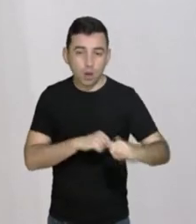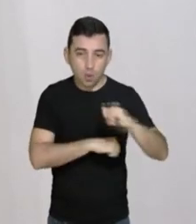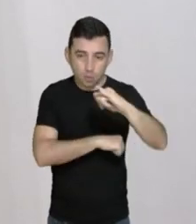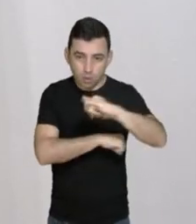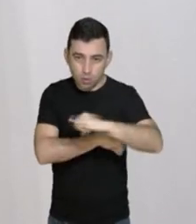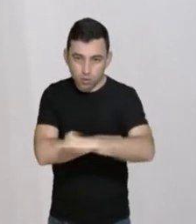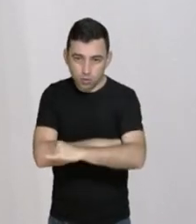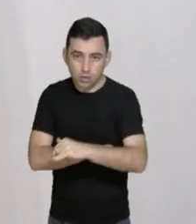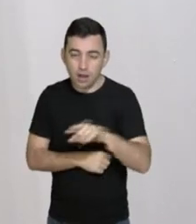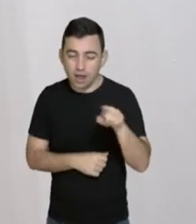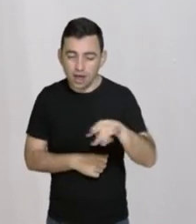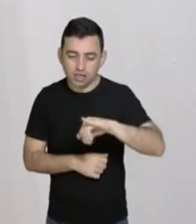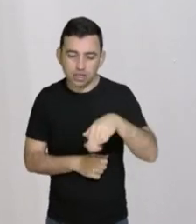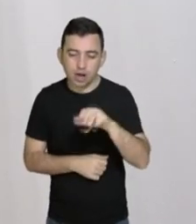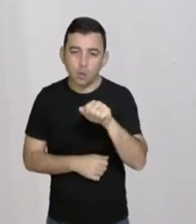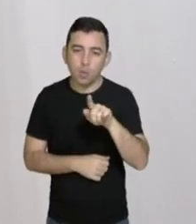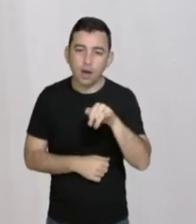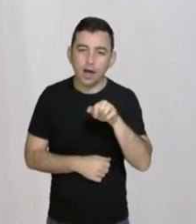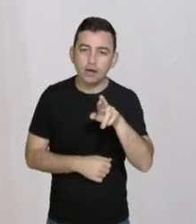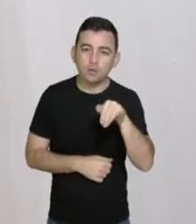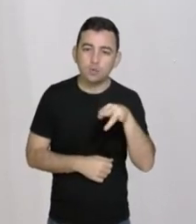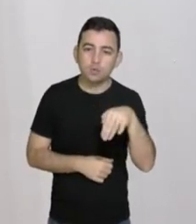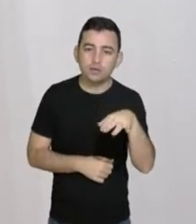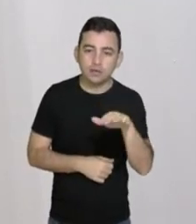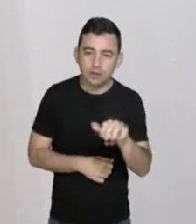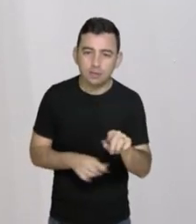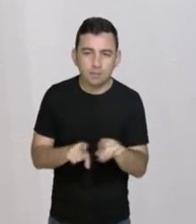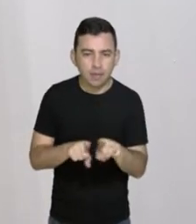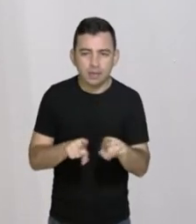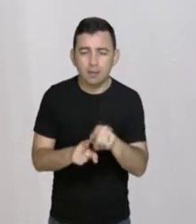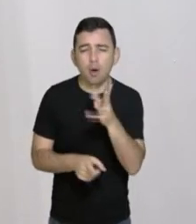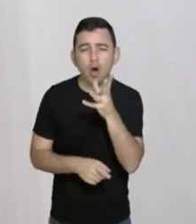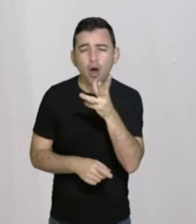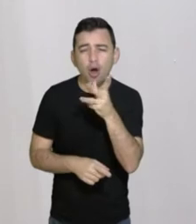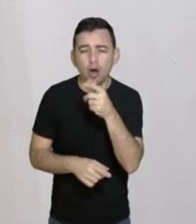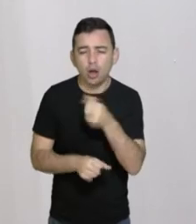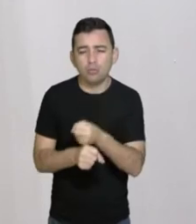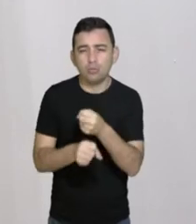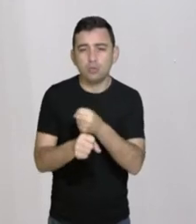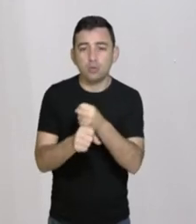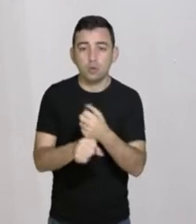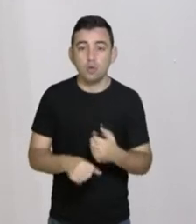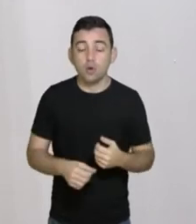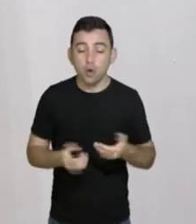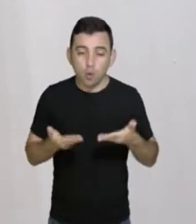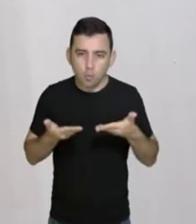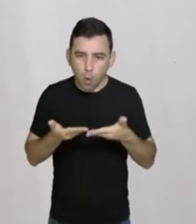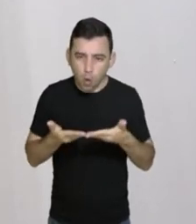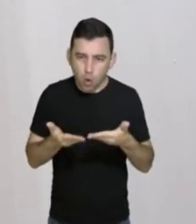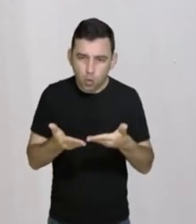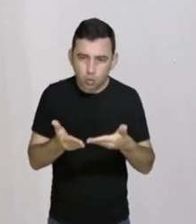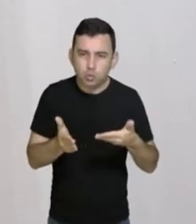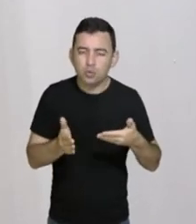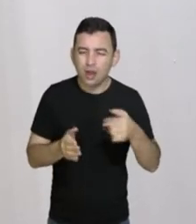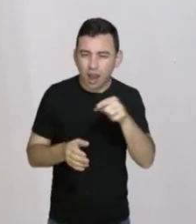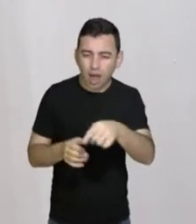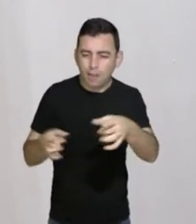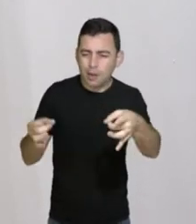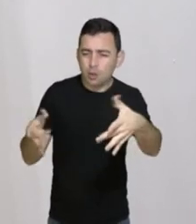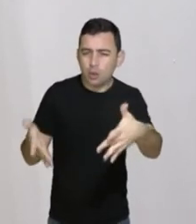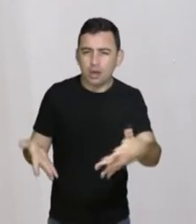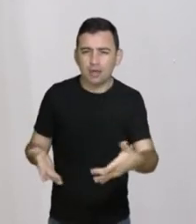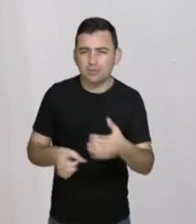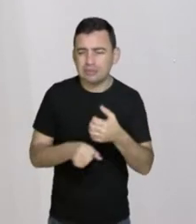Jaguaruna também levou muito tempo a virar realidade. Nosso porto de Ibituba por décadas ficou abandonado. E